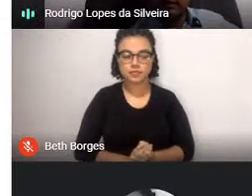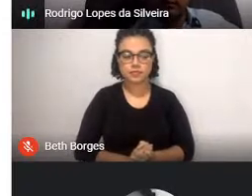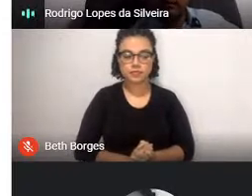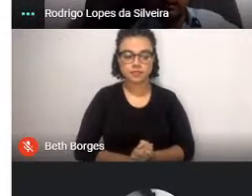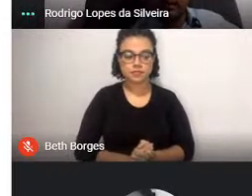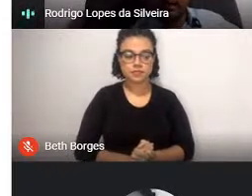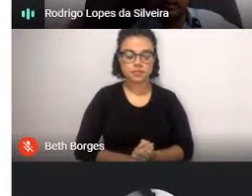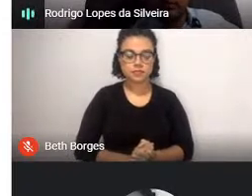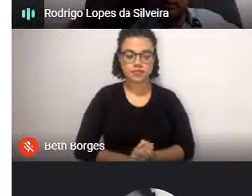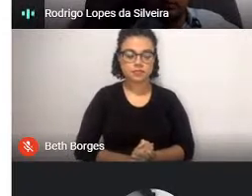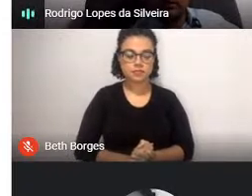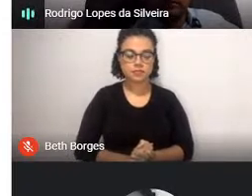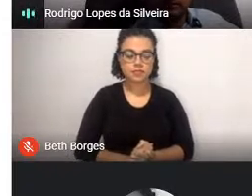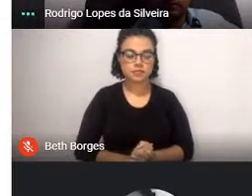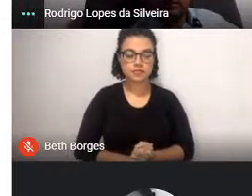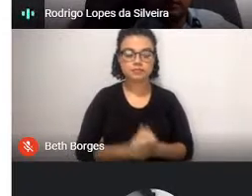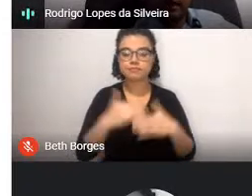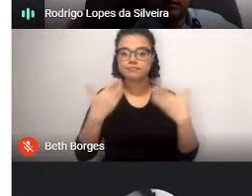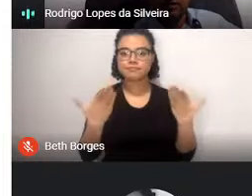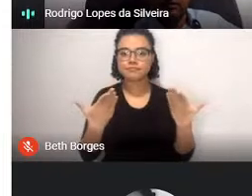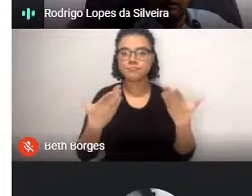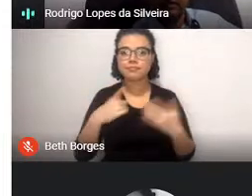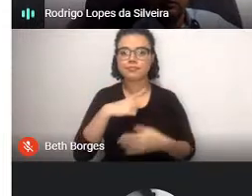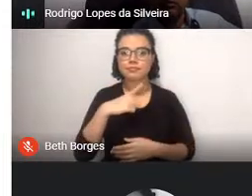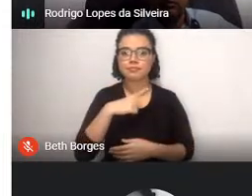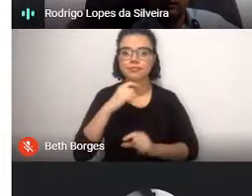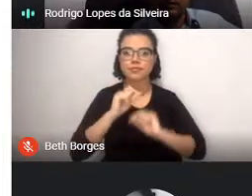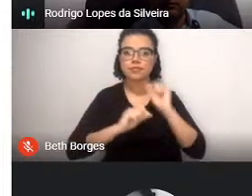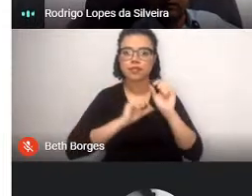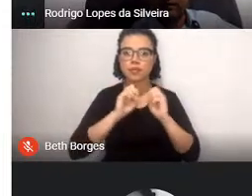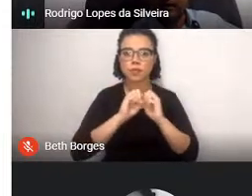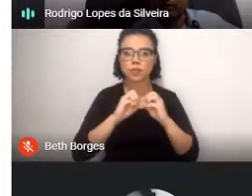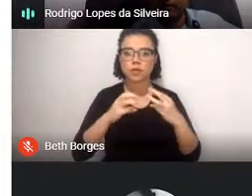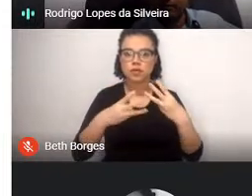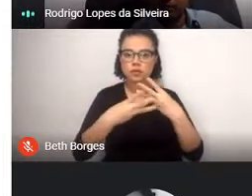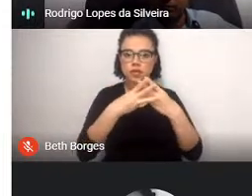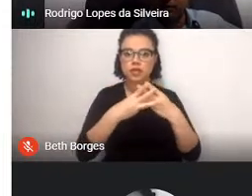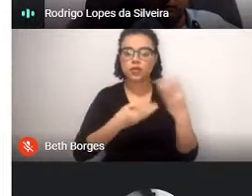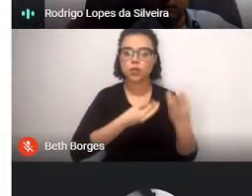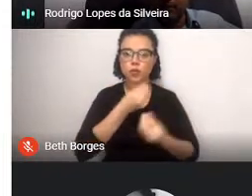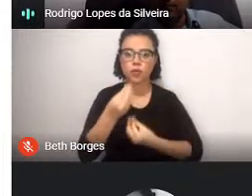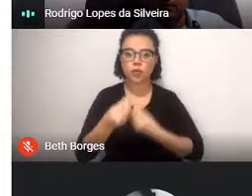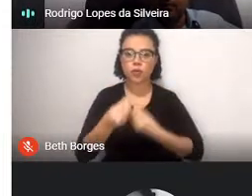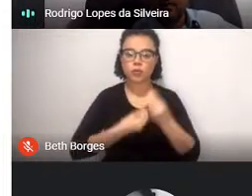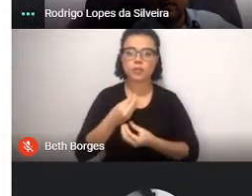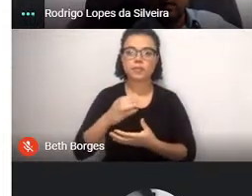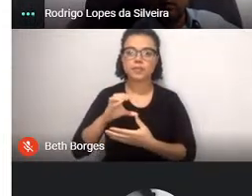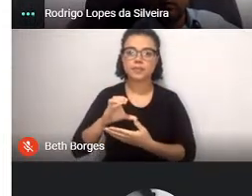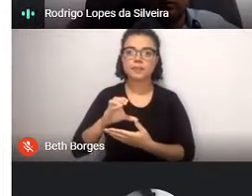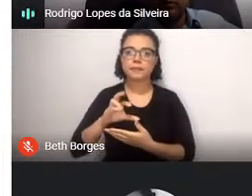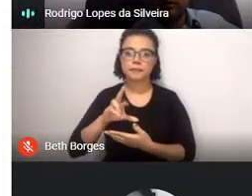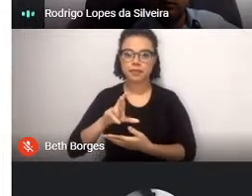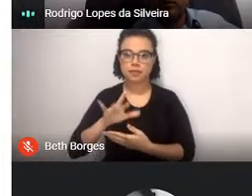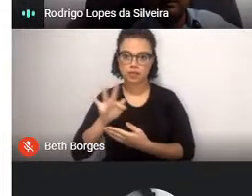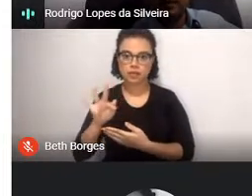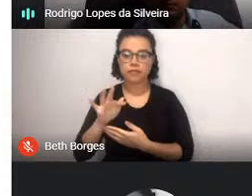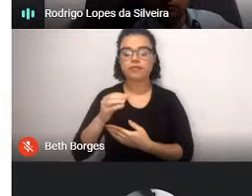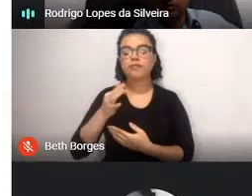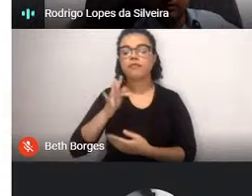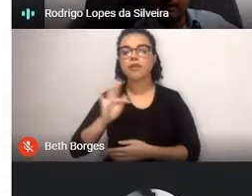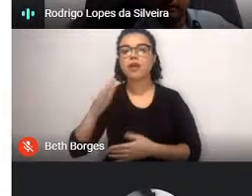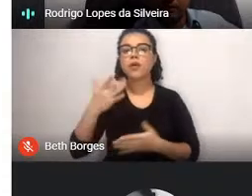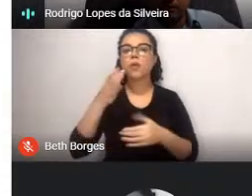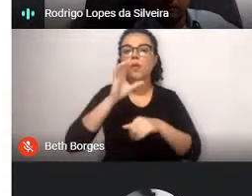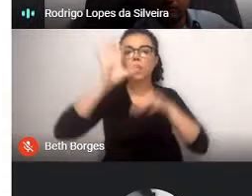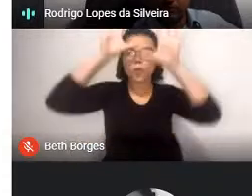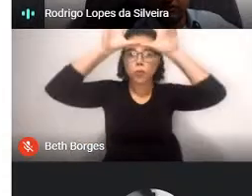Então aí um slide referente ao Conselho Federal de Psicologia, tá, pessoal? Onde o que